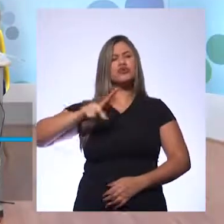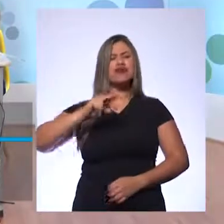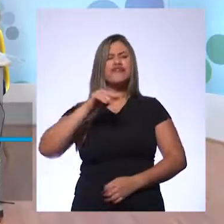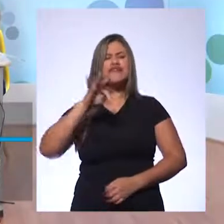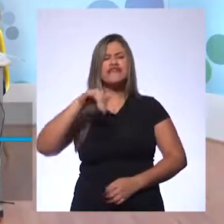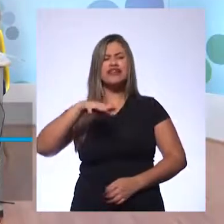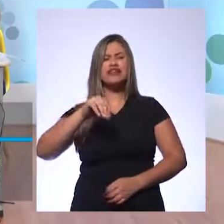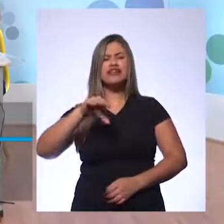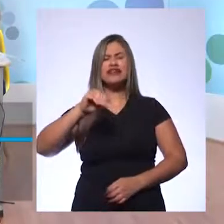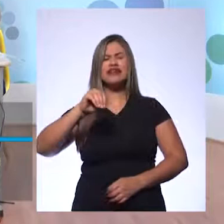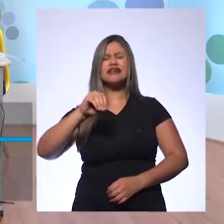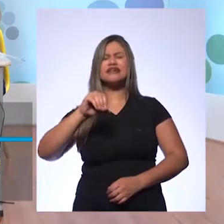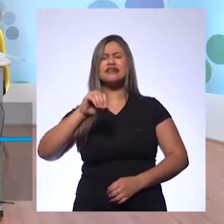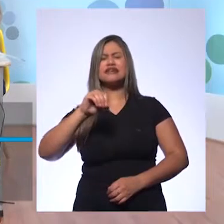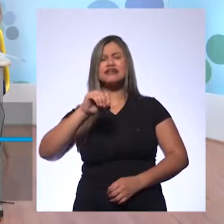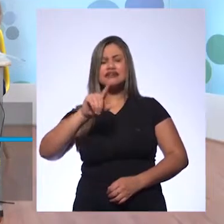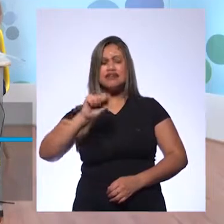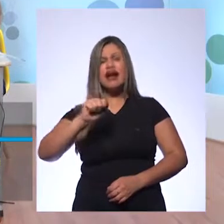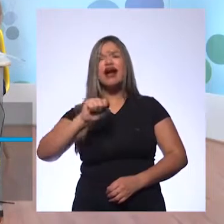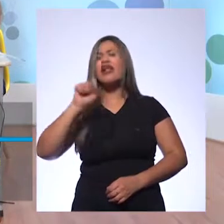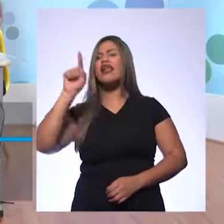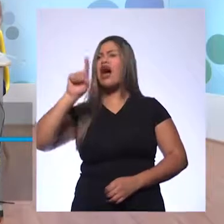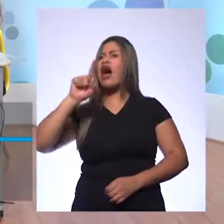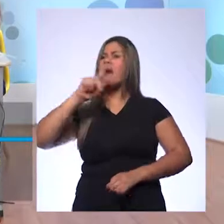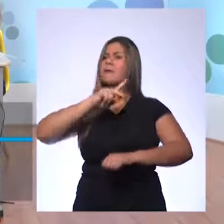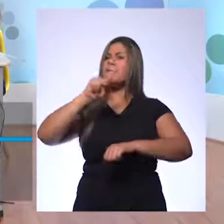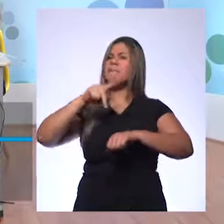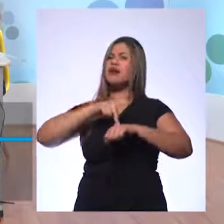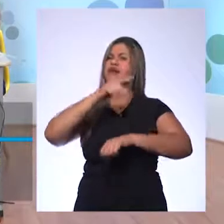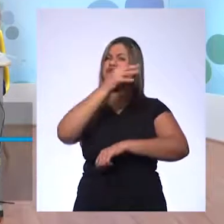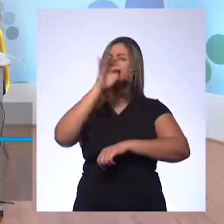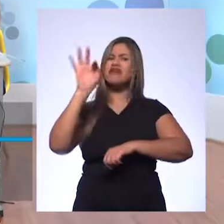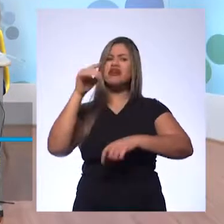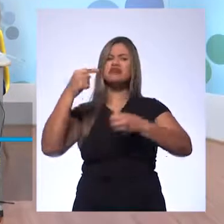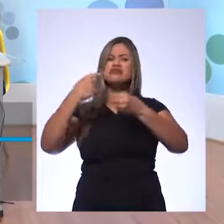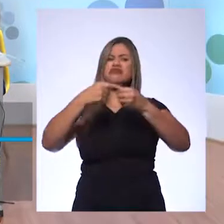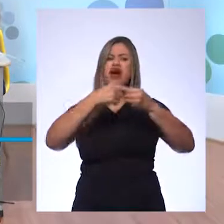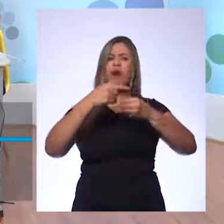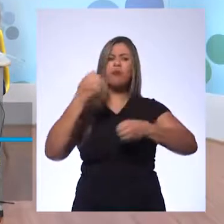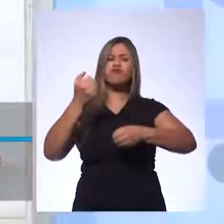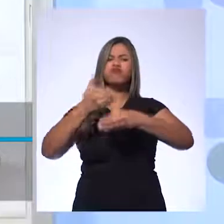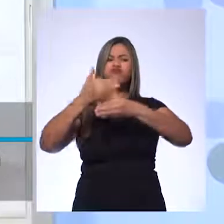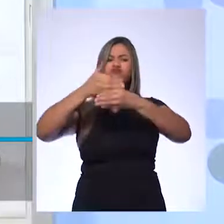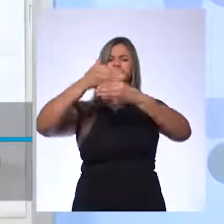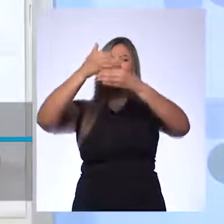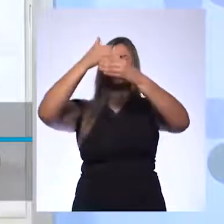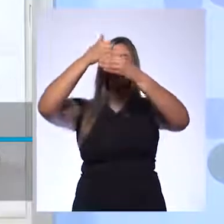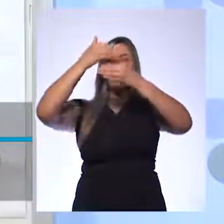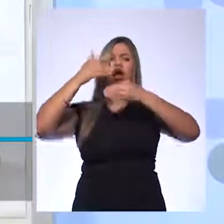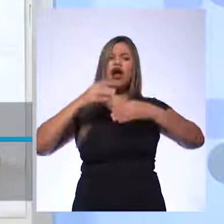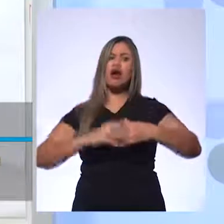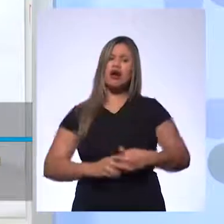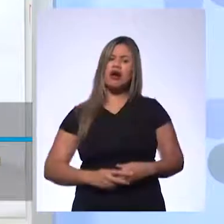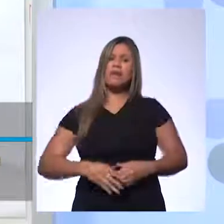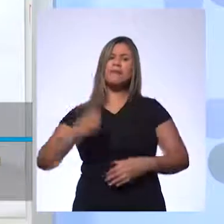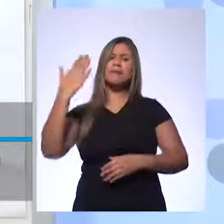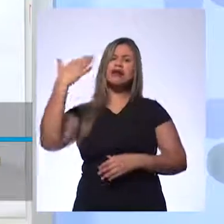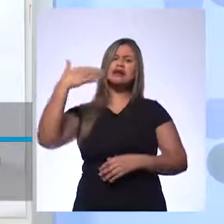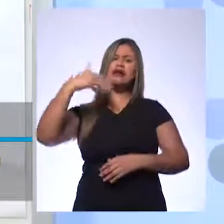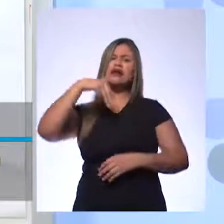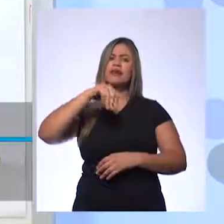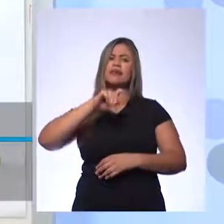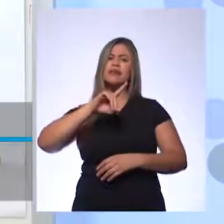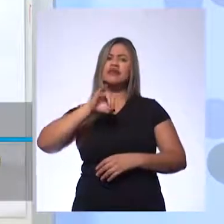a cidade lá de carcassonne na França que é uma cidade murada que é uma cidade que ela era ela era medieval